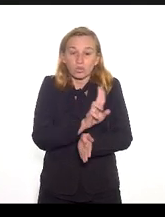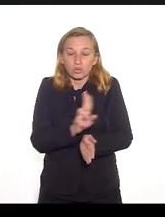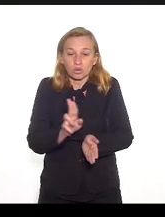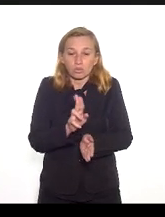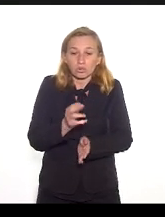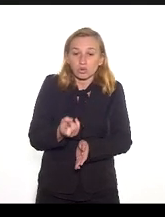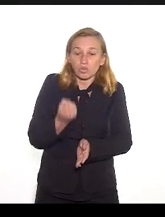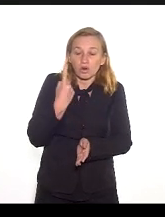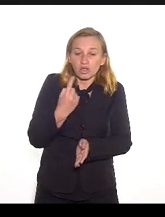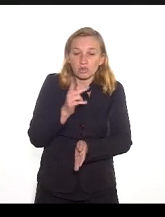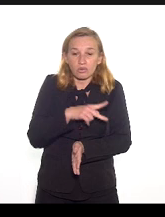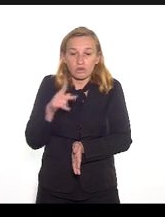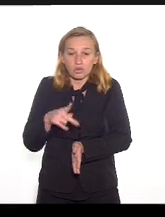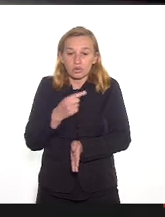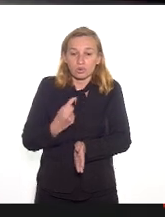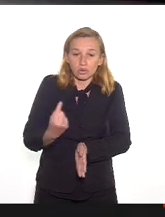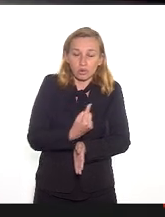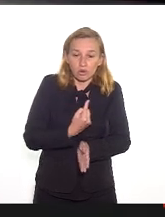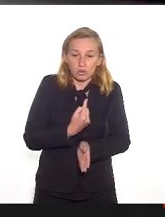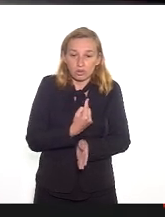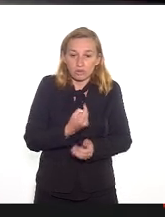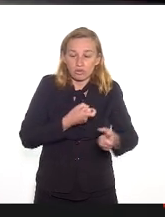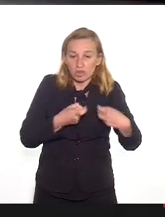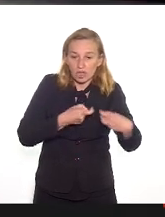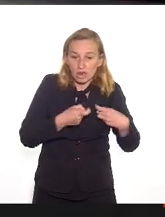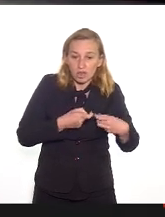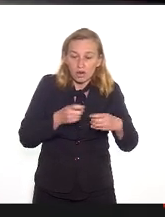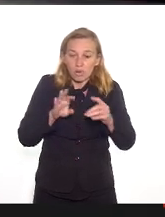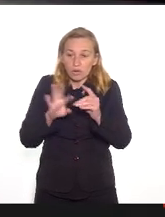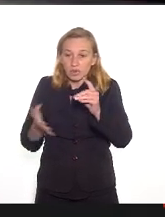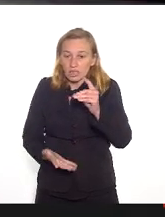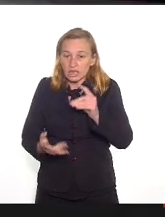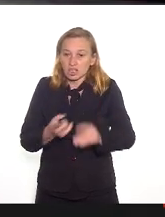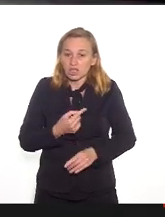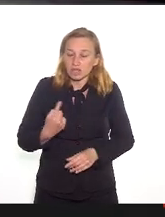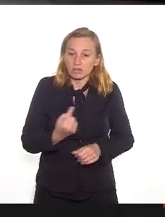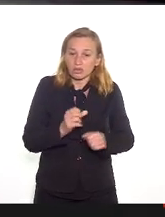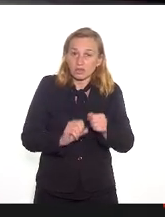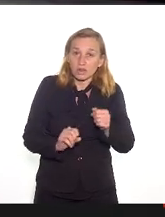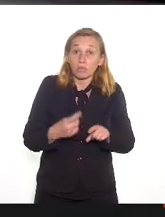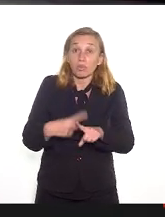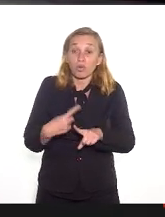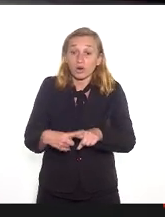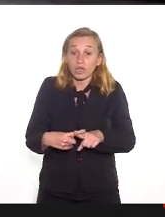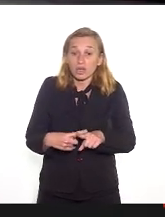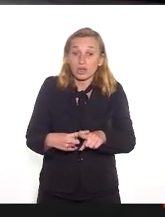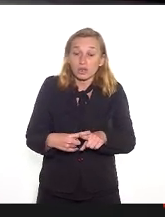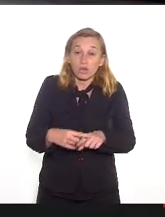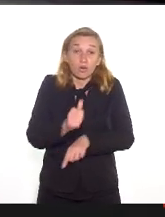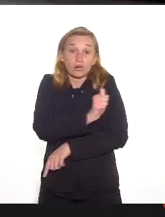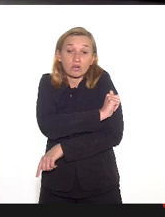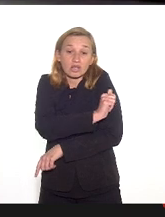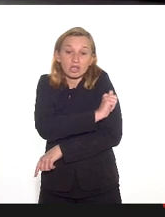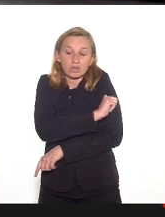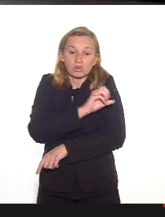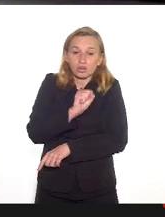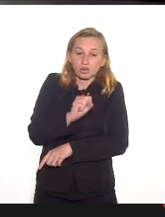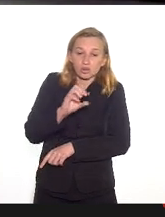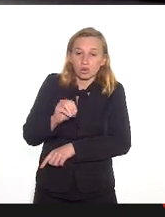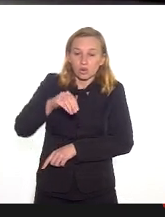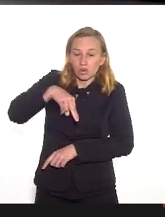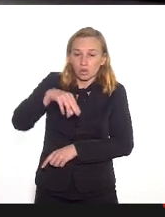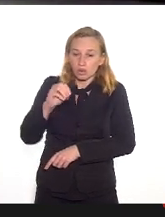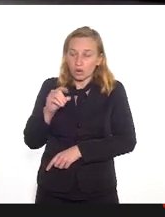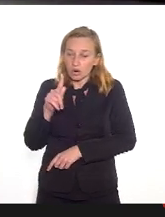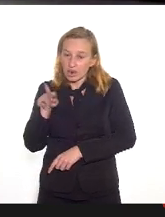ex-professor nosso, um ex-mariguerra, e que foi uma singela homenagem que nós fizemos, porque os alunos de oceanografia, eles precisam